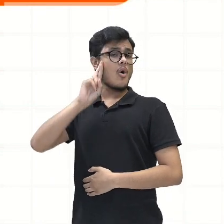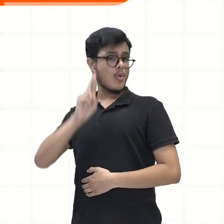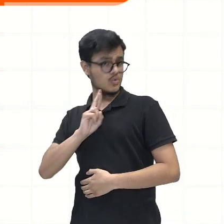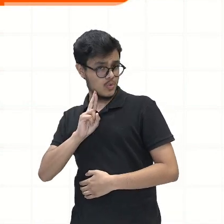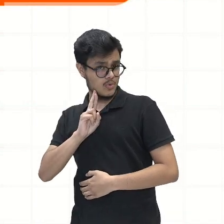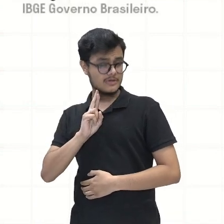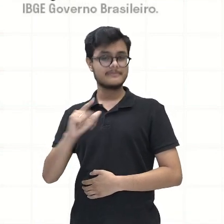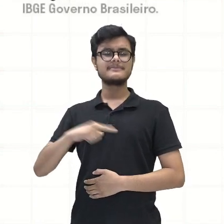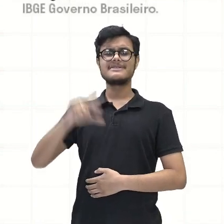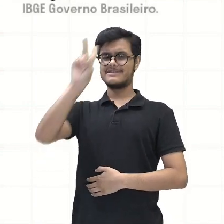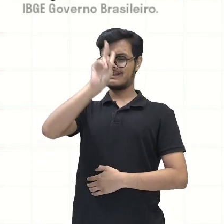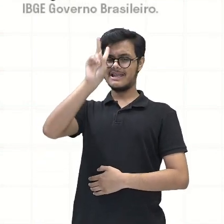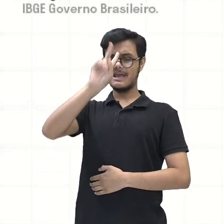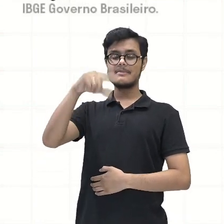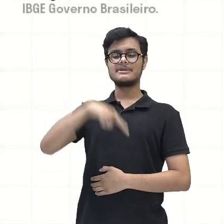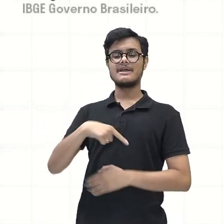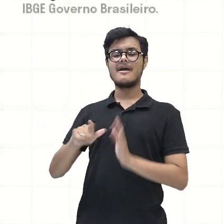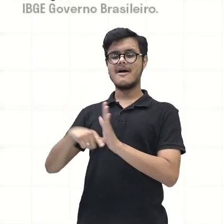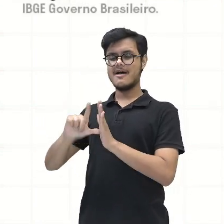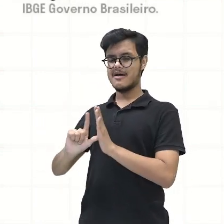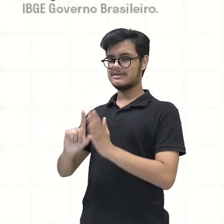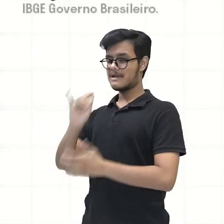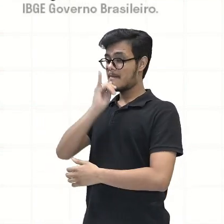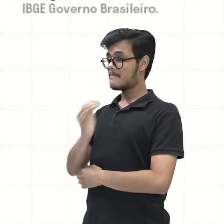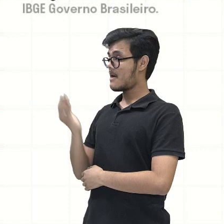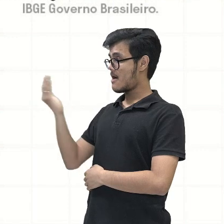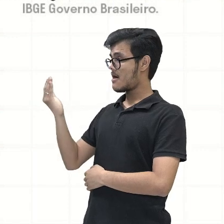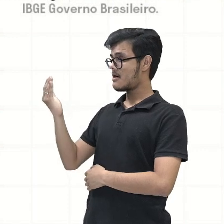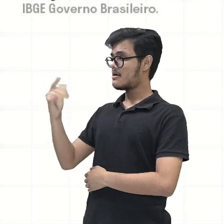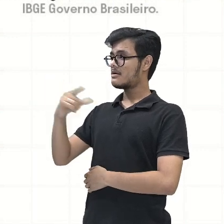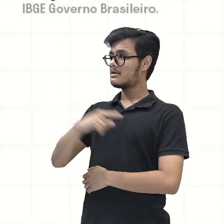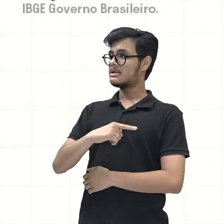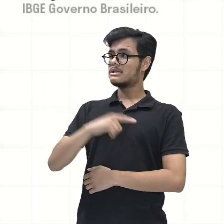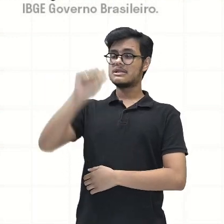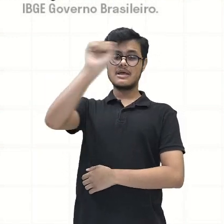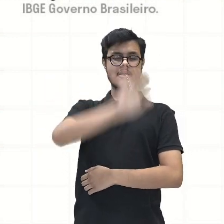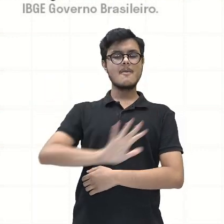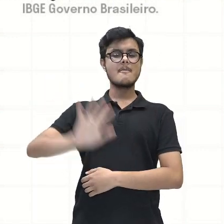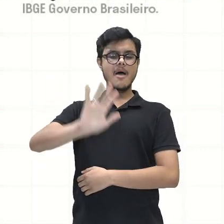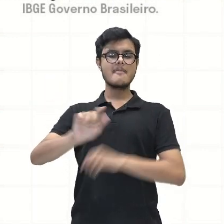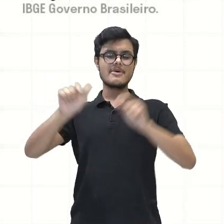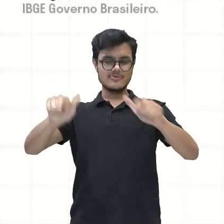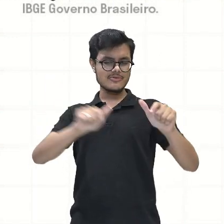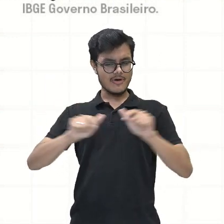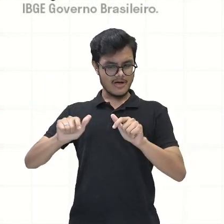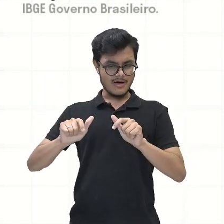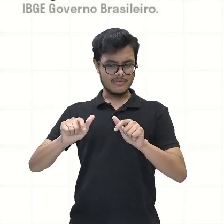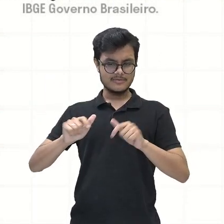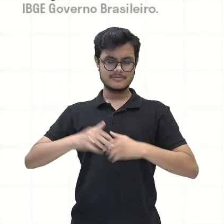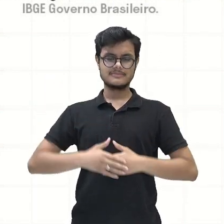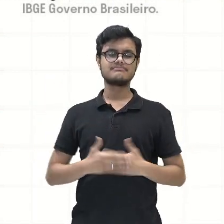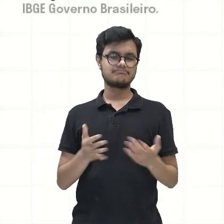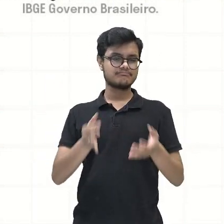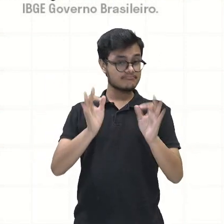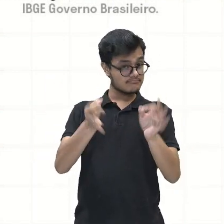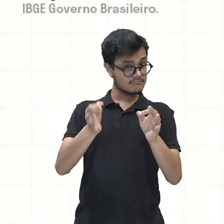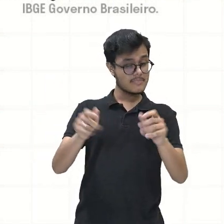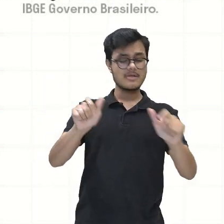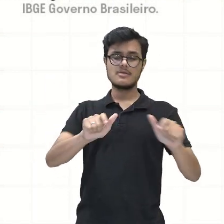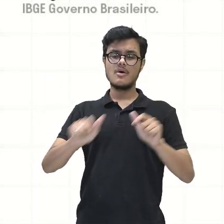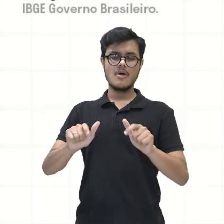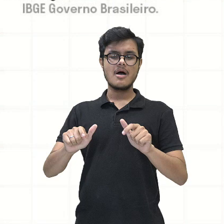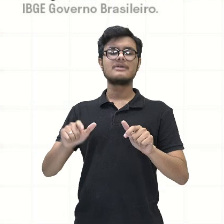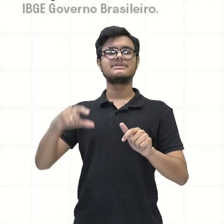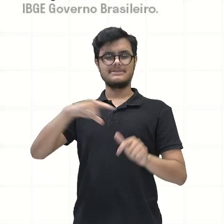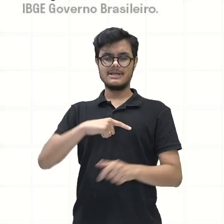naquele mapa, olha? Então a gente vai voltar aqui, olha, eles eram aqui territórios, tá bom? Então território de Roraima,